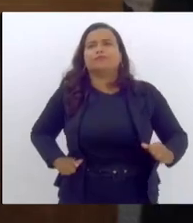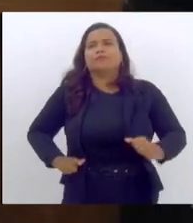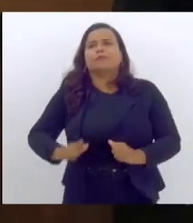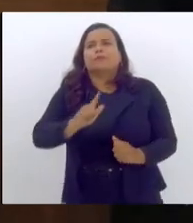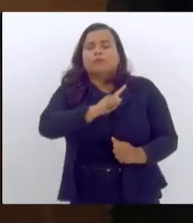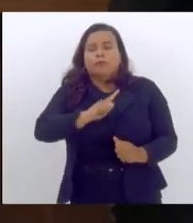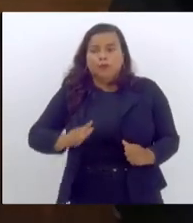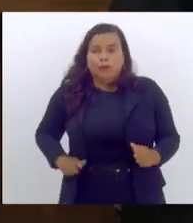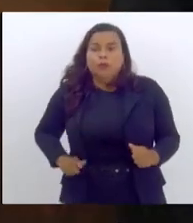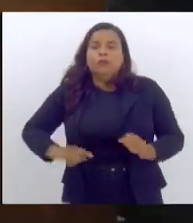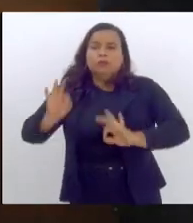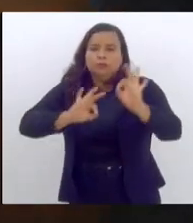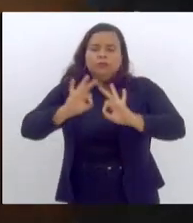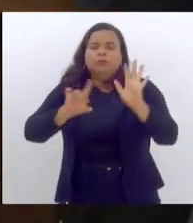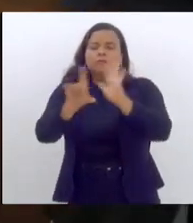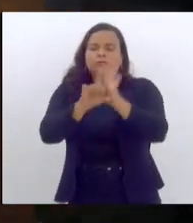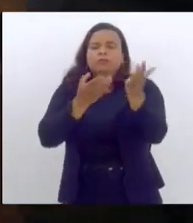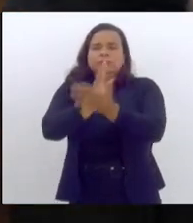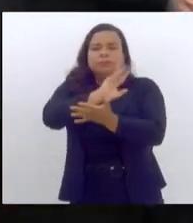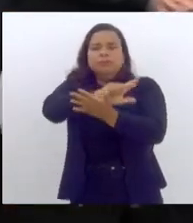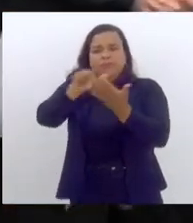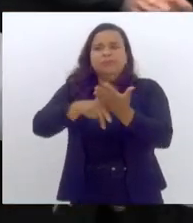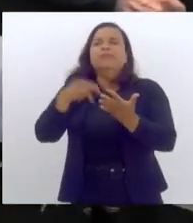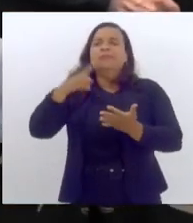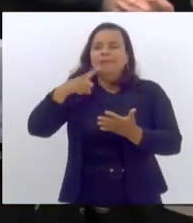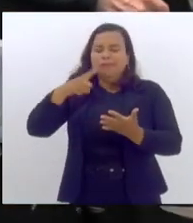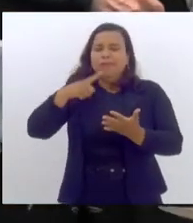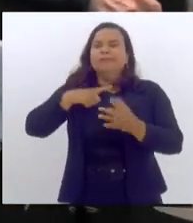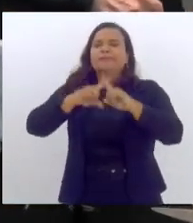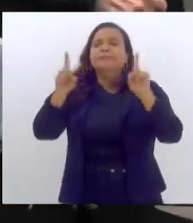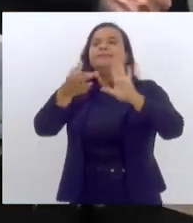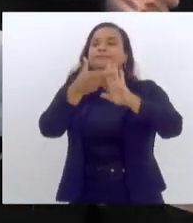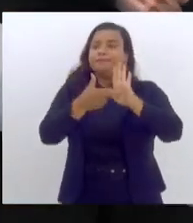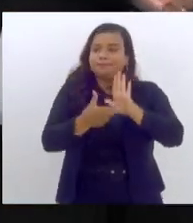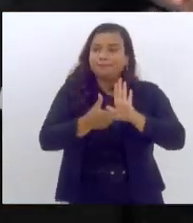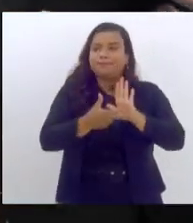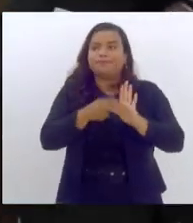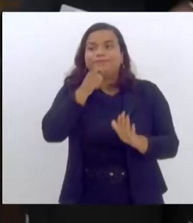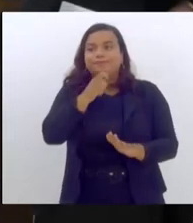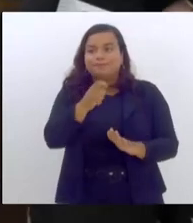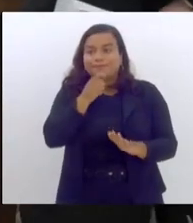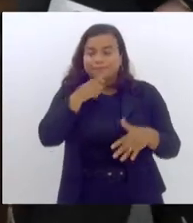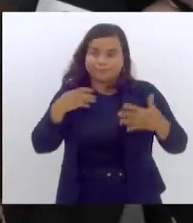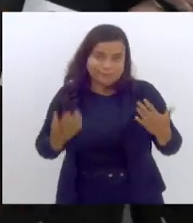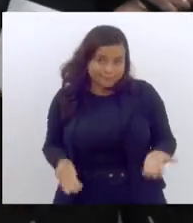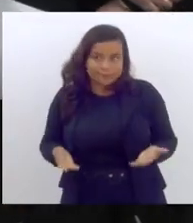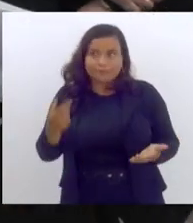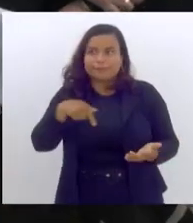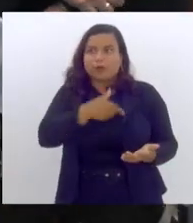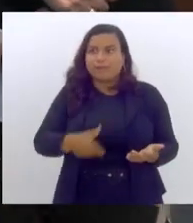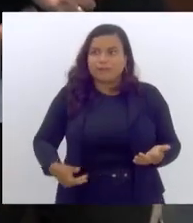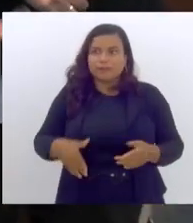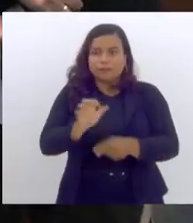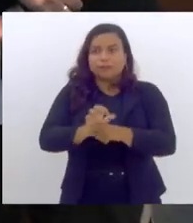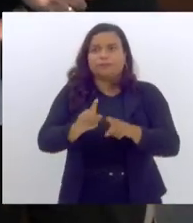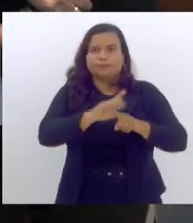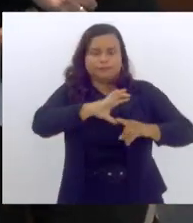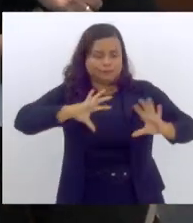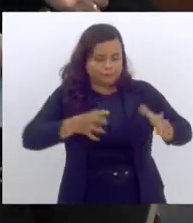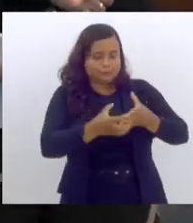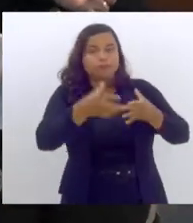várias leis já aprovadas sem ser regulamentada pelo governo do estado. A gente precisa, com a Comissão de Mulheres